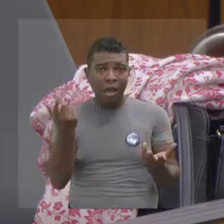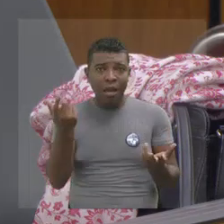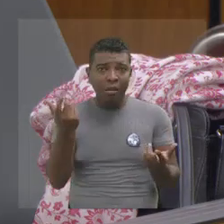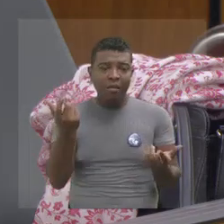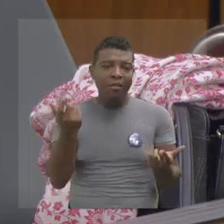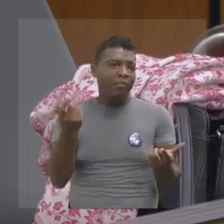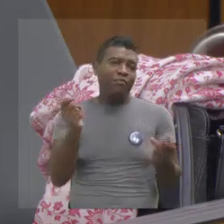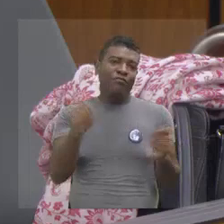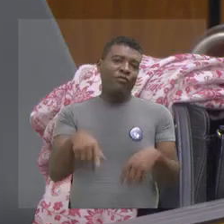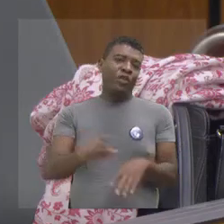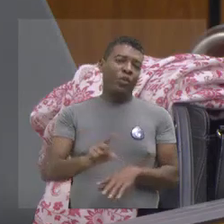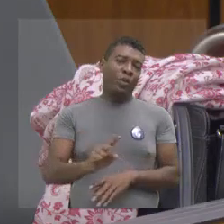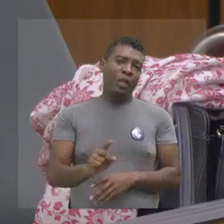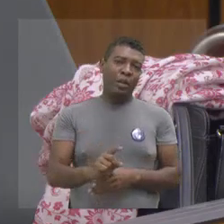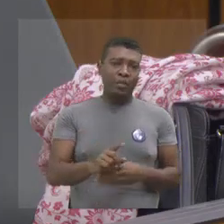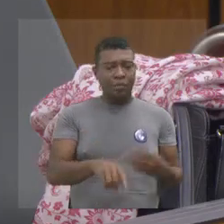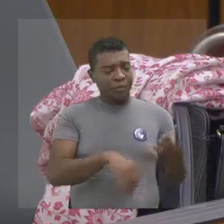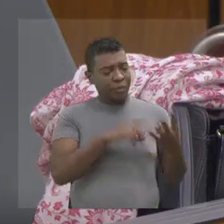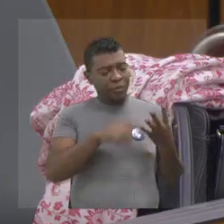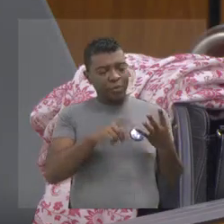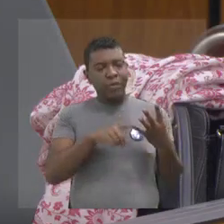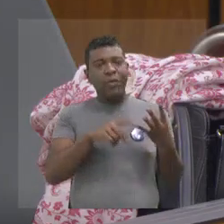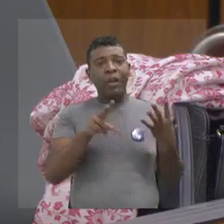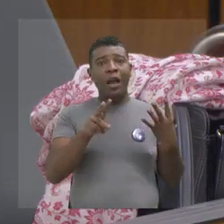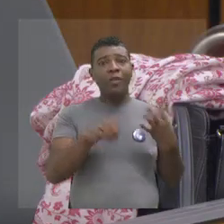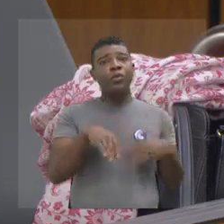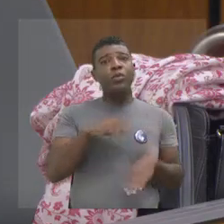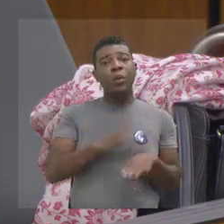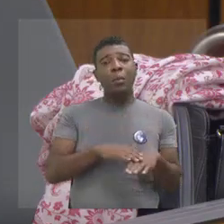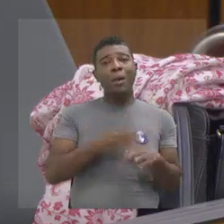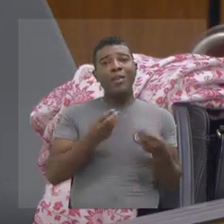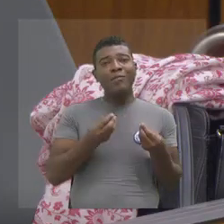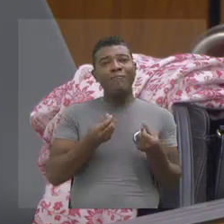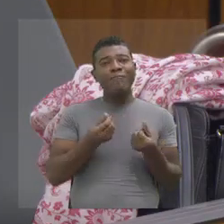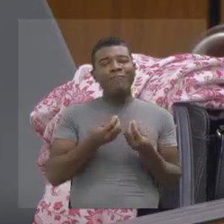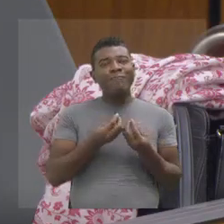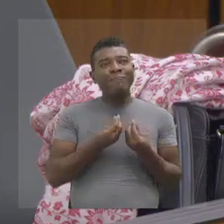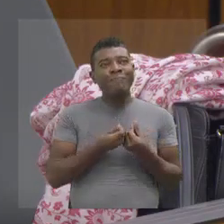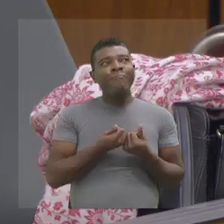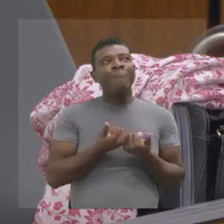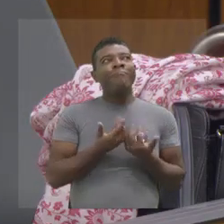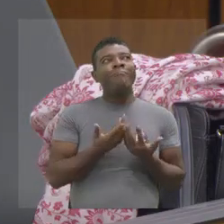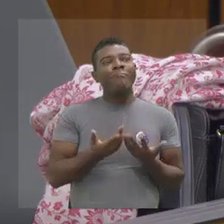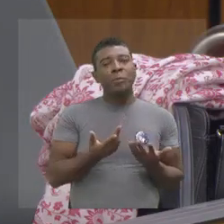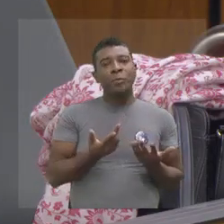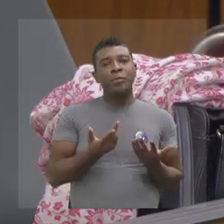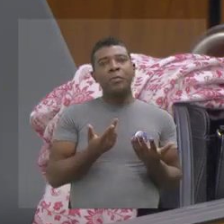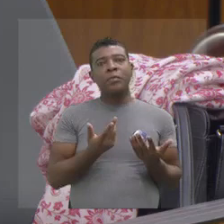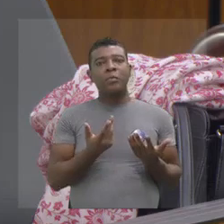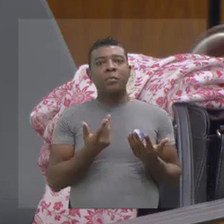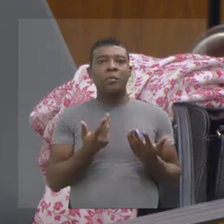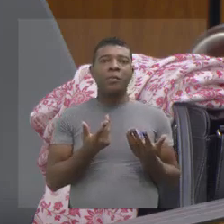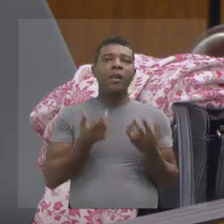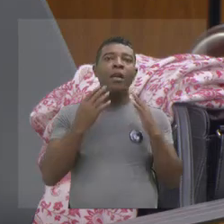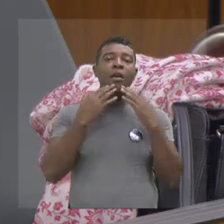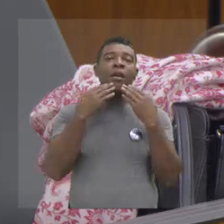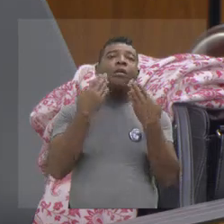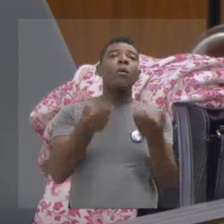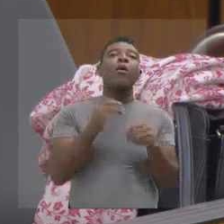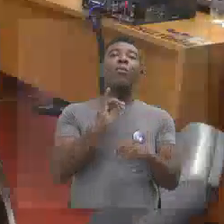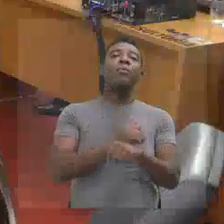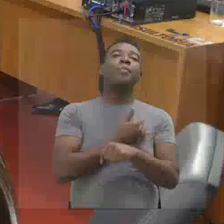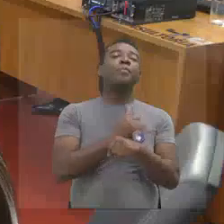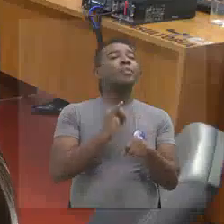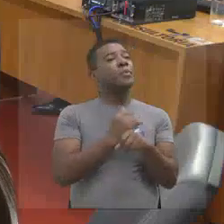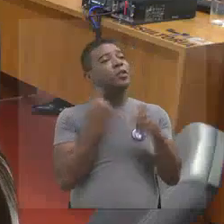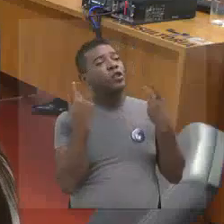entrando no assunto um pouco mais delicado secretária eu gostaria de saber quais têm sido as providências que vocês